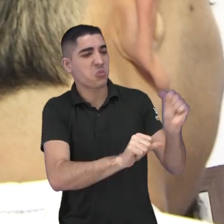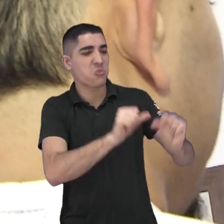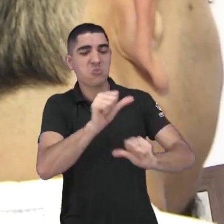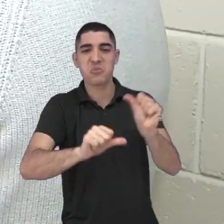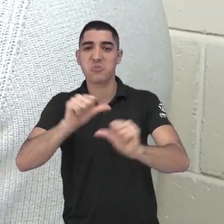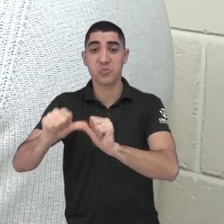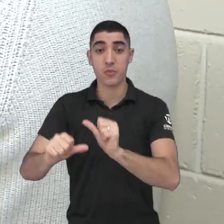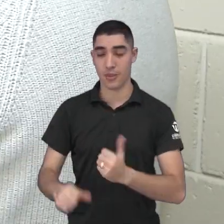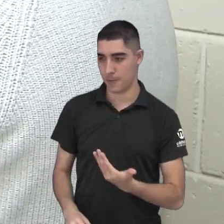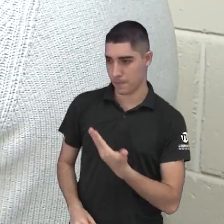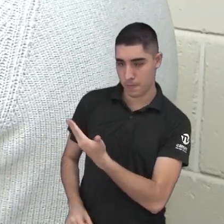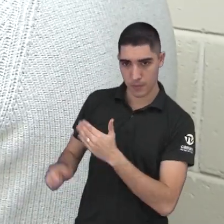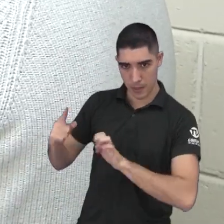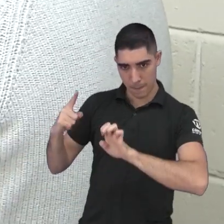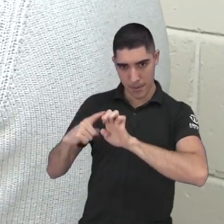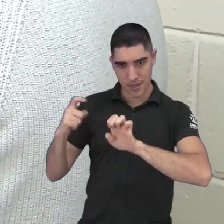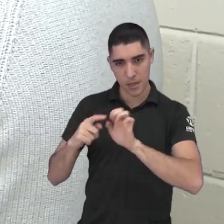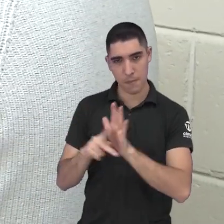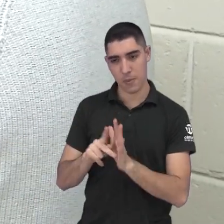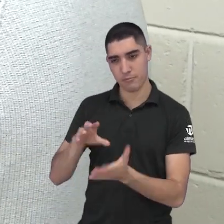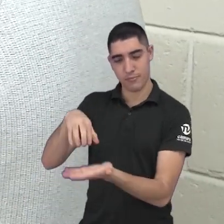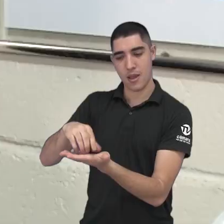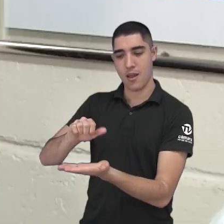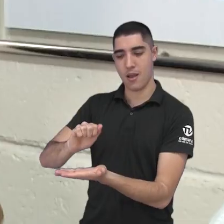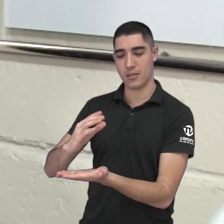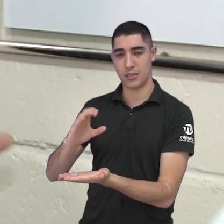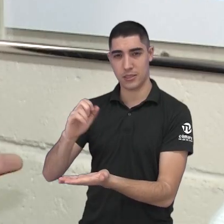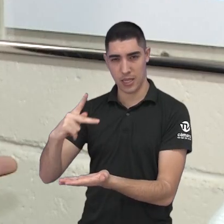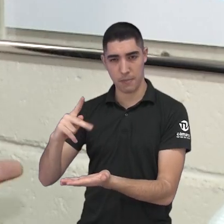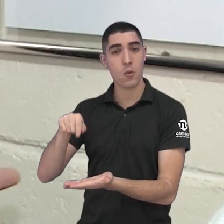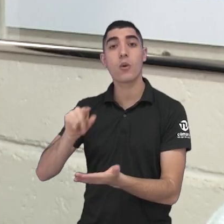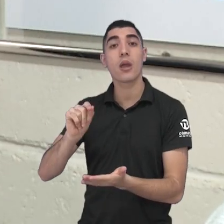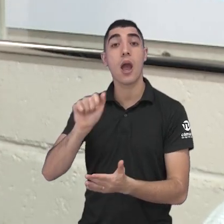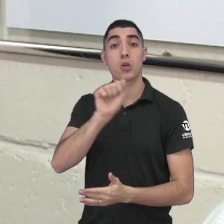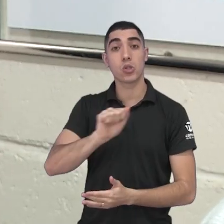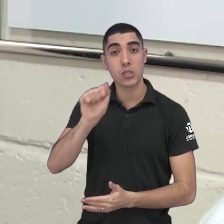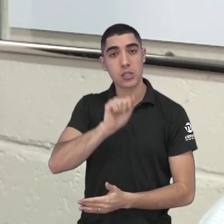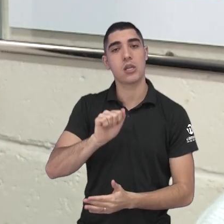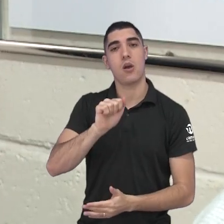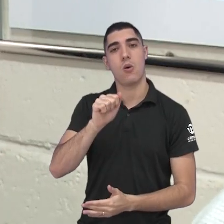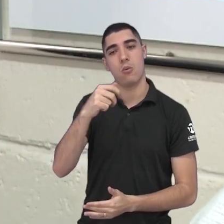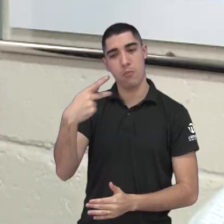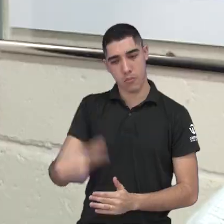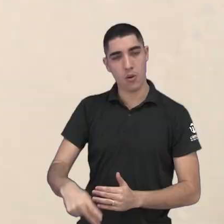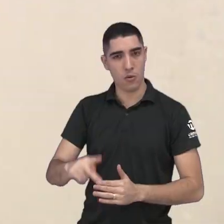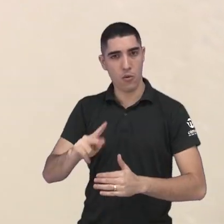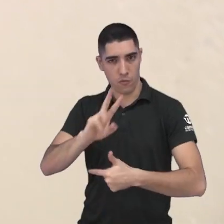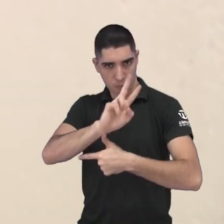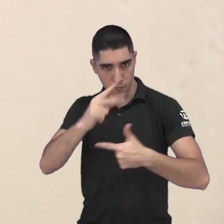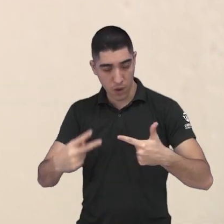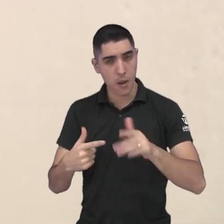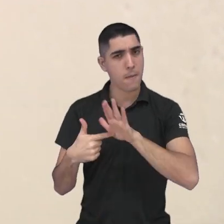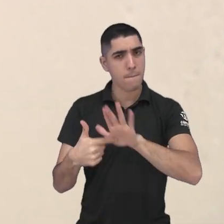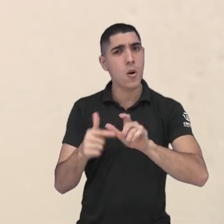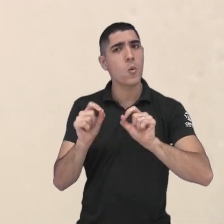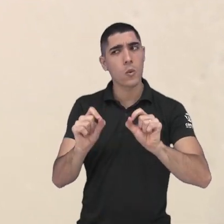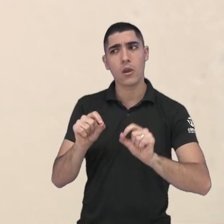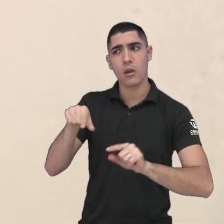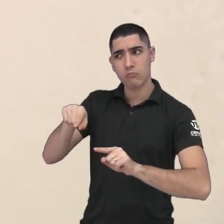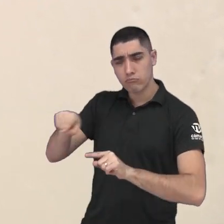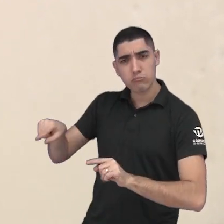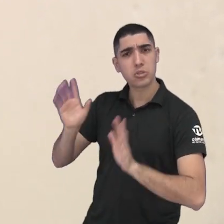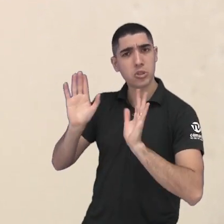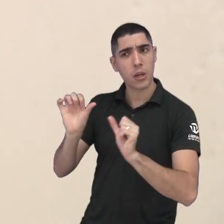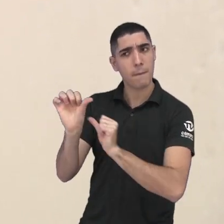mais jovens. Esse empresário e conselheiro da ASECRE, a Associação das Empresas do Vale do Paraíba, diz que esse